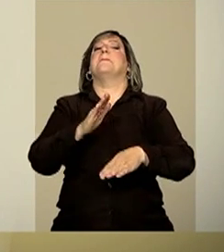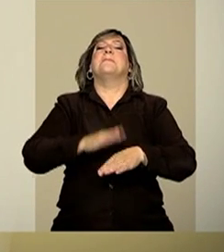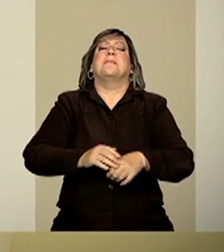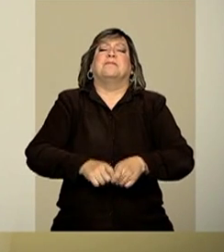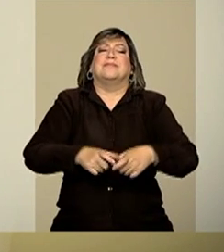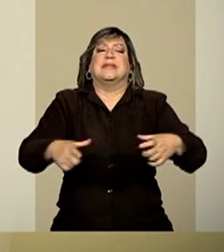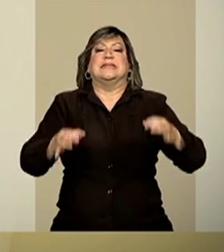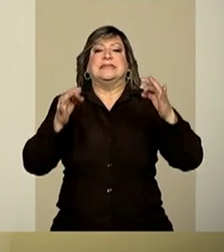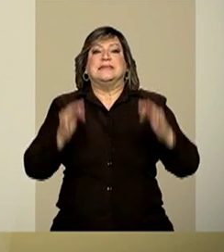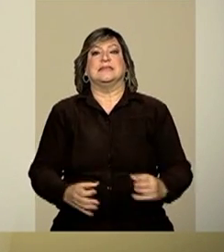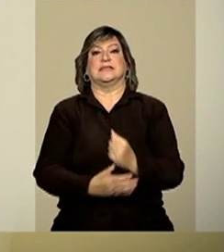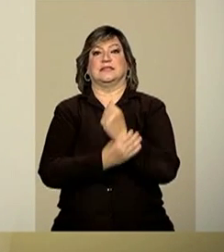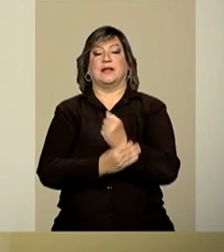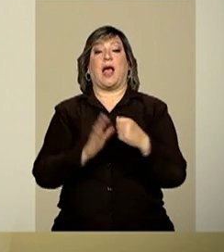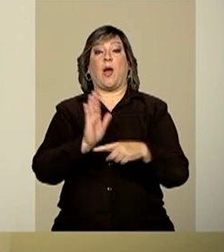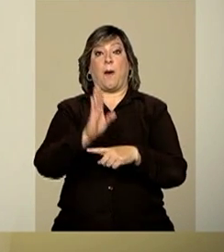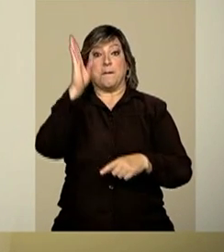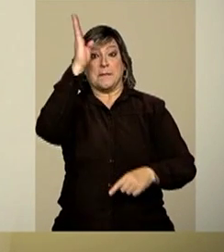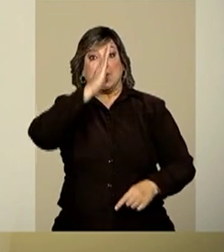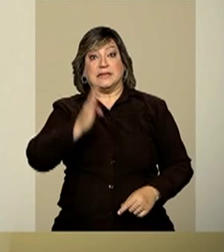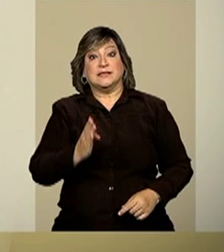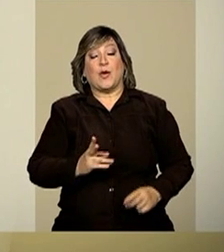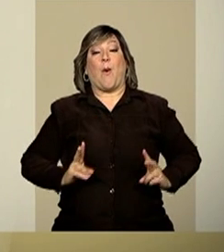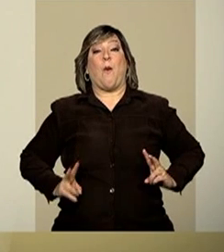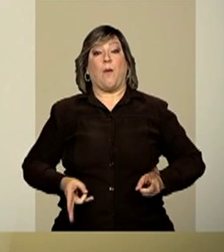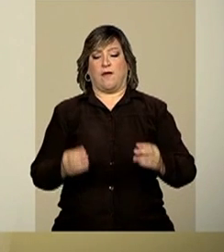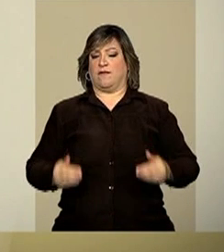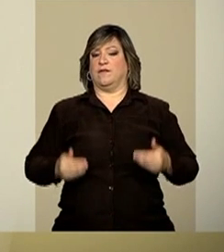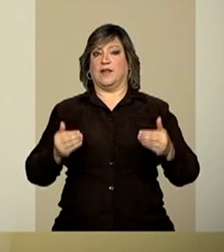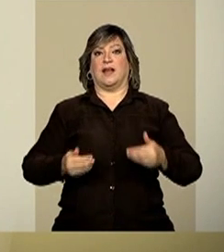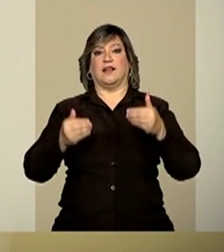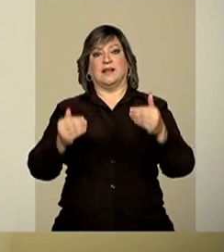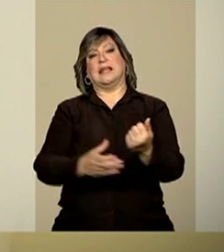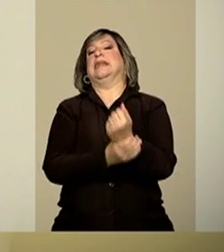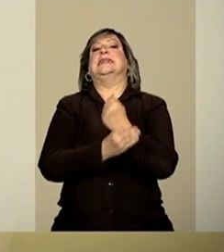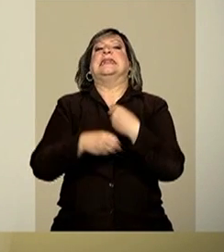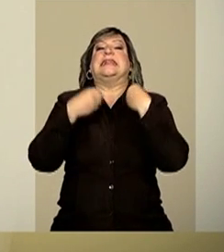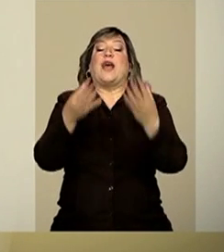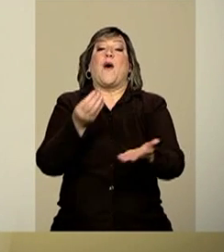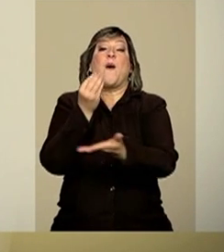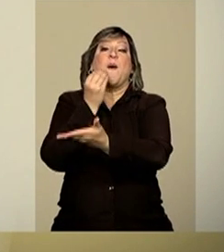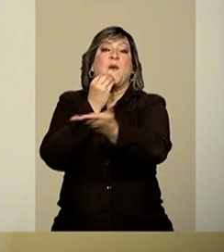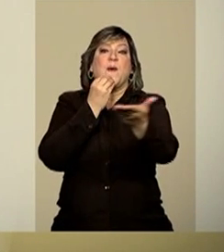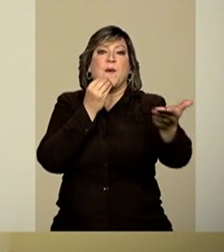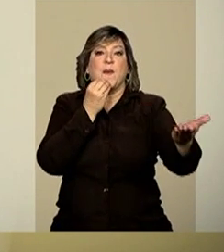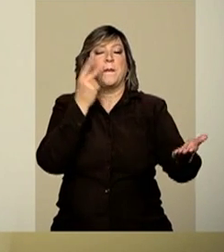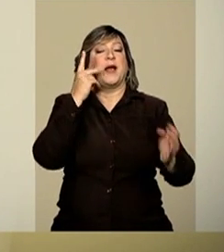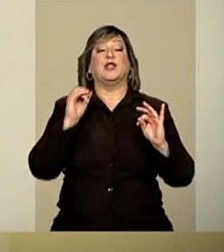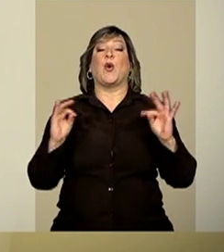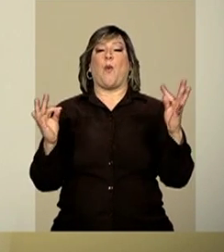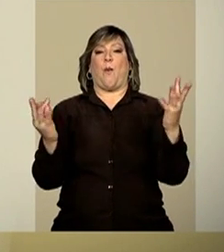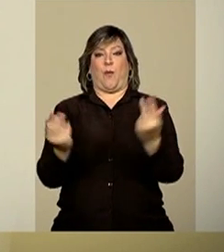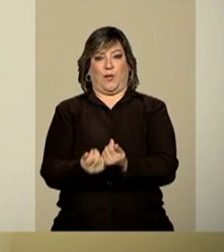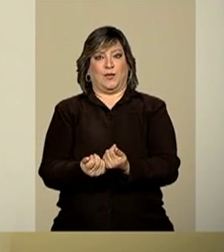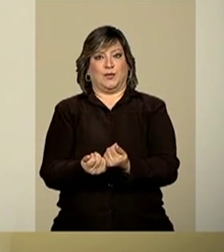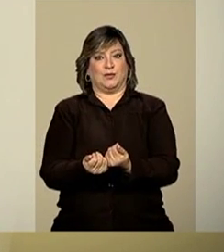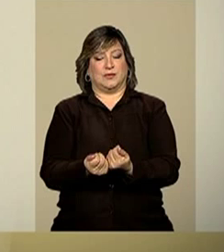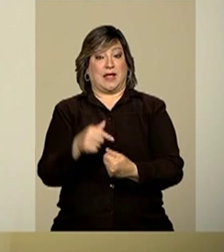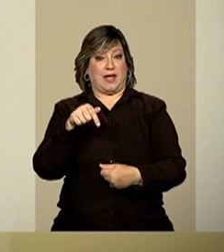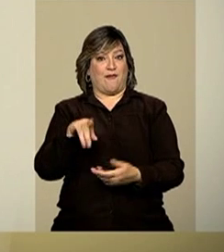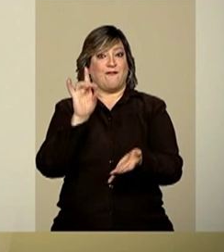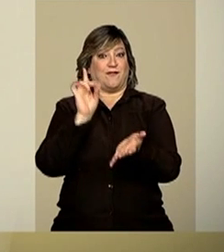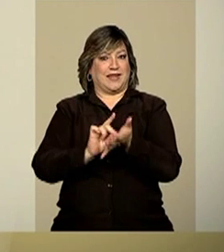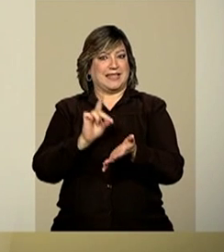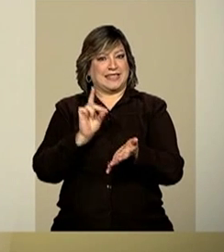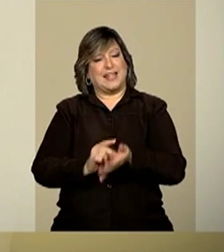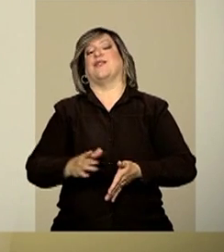ampla e segura para o Brasil seguir avançando e assegurando oportunidades para todos. O